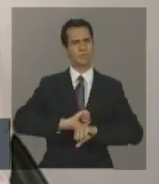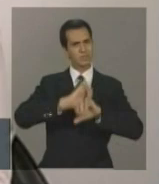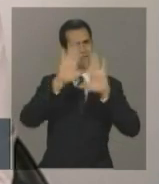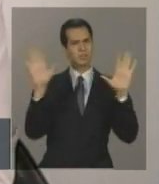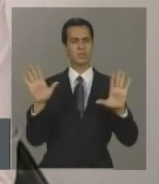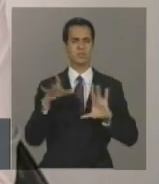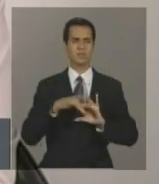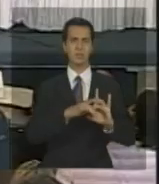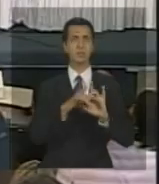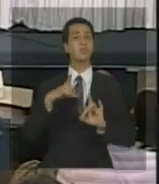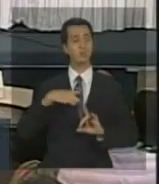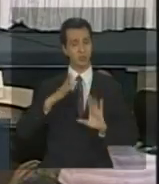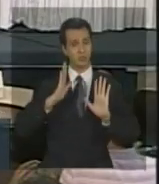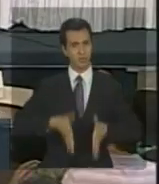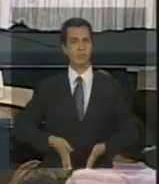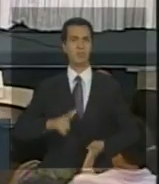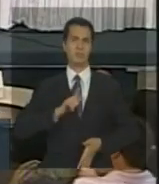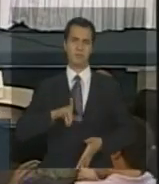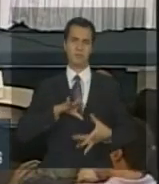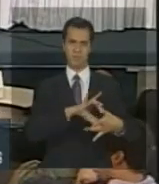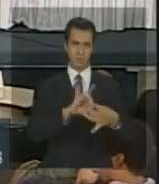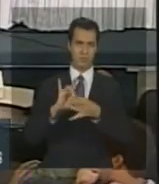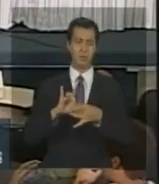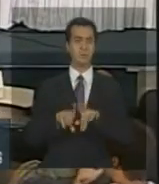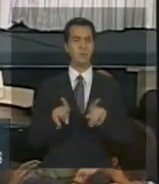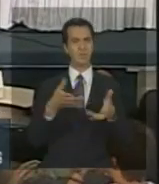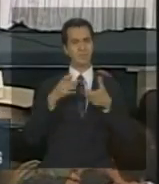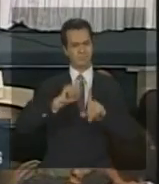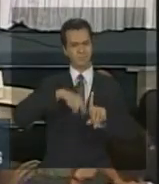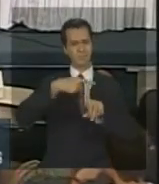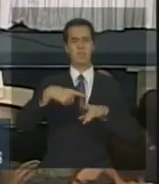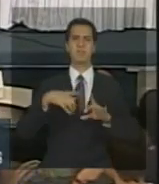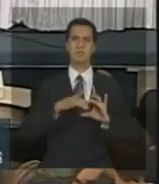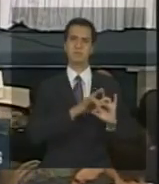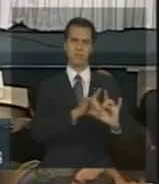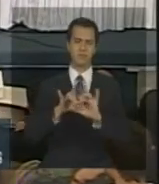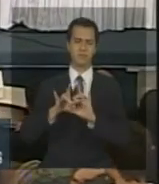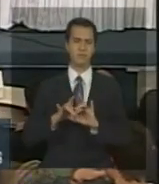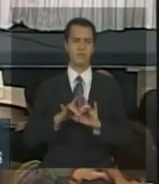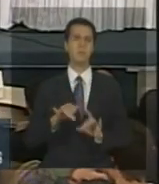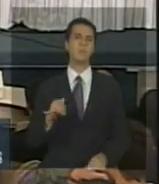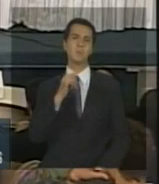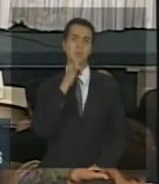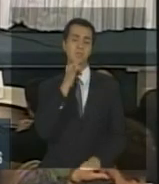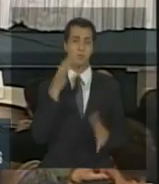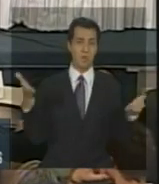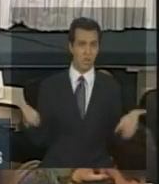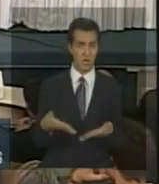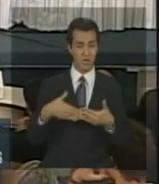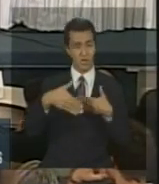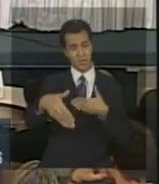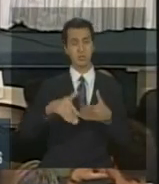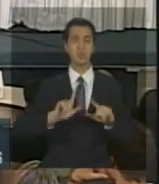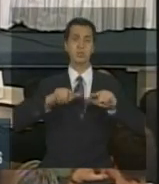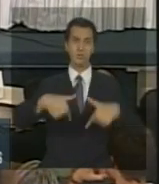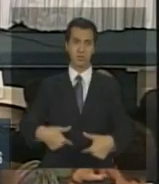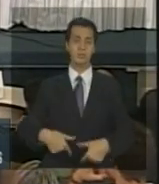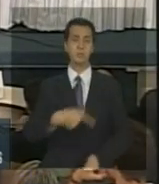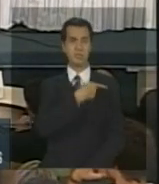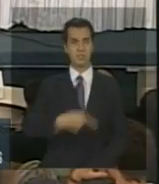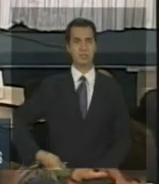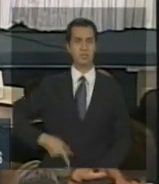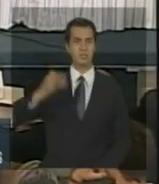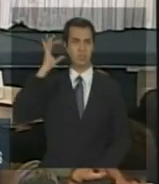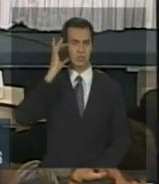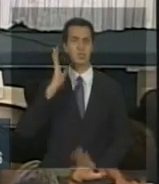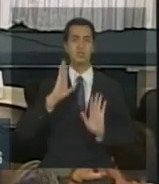firme, porque nós já temos. Muitas vezes, agora, por exemplo, nós temos um grande desafio. A presidenta Dilma